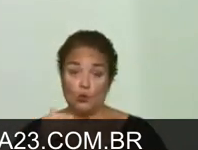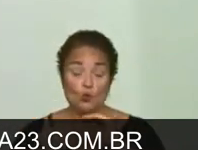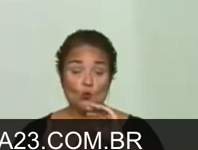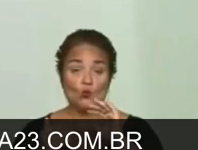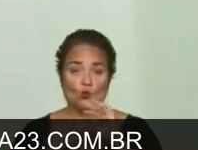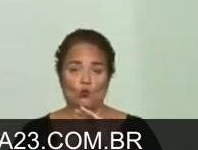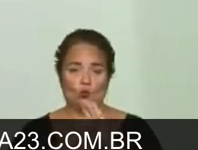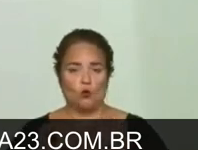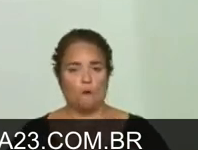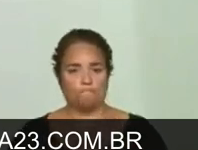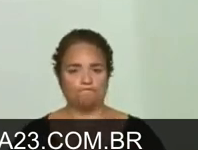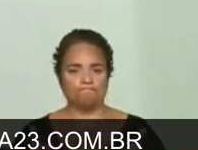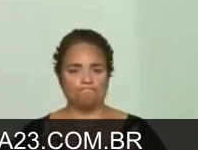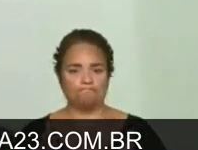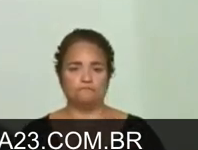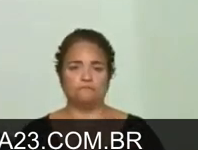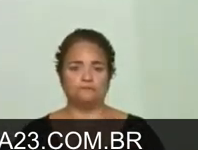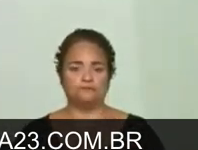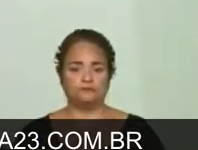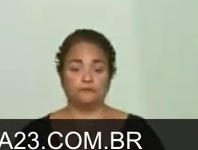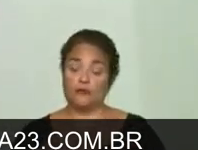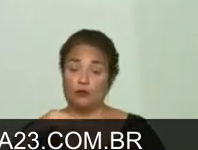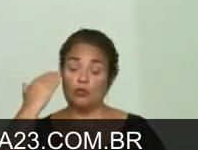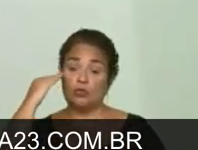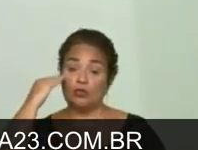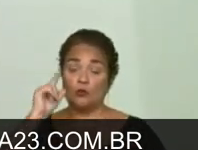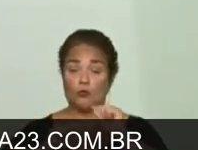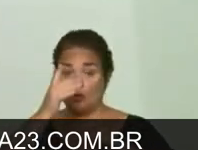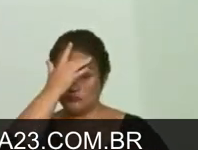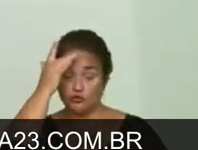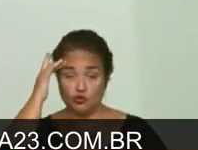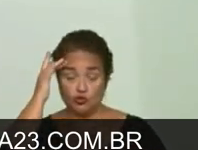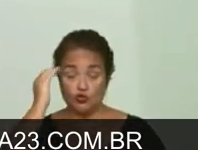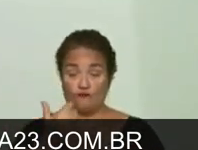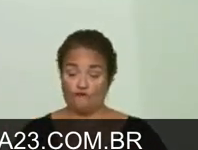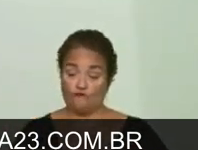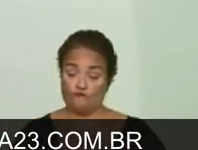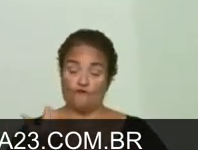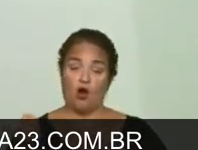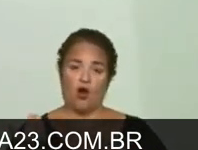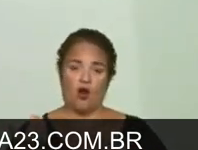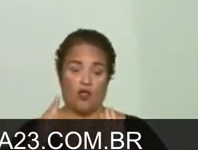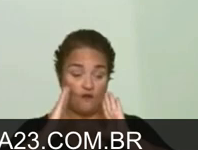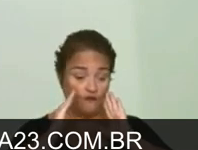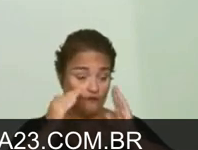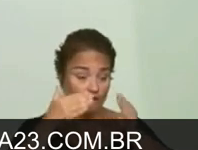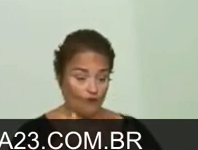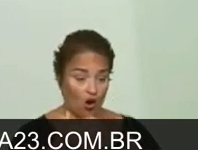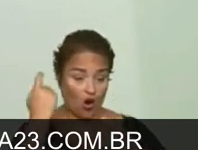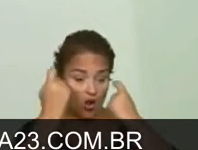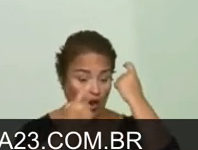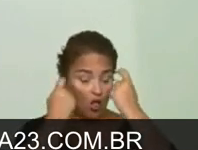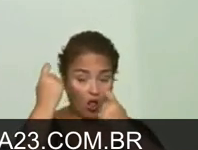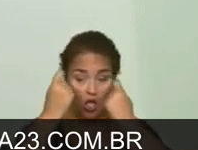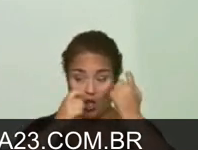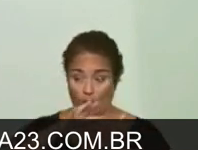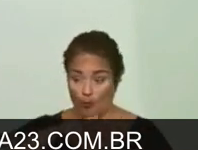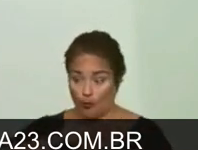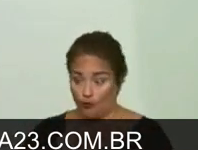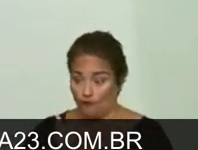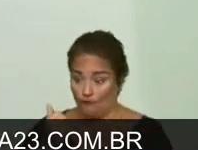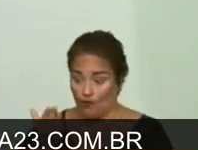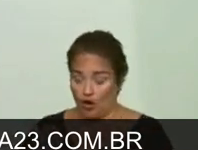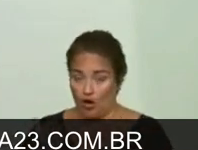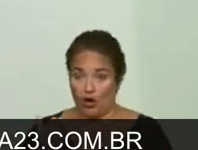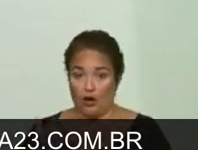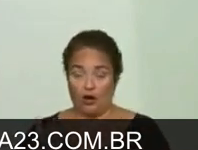impulsiona as pessoas. Eu entendo que as pessoas realmente estão fora de foco, elas estão muito preocupadas com o mundo externo.